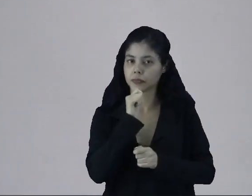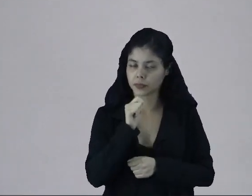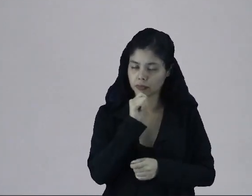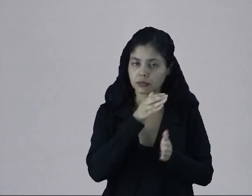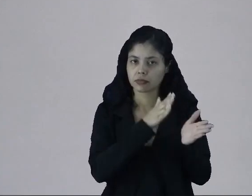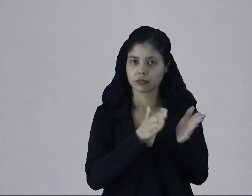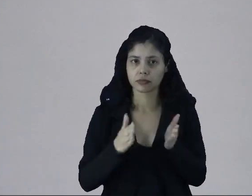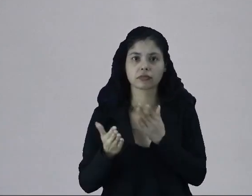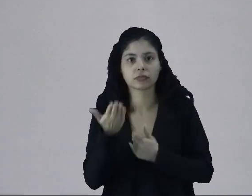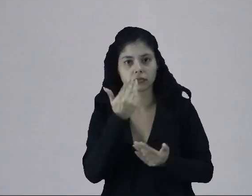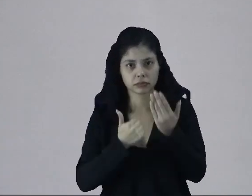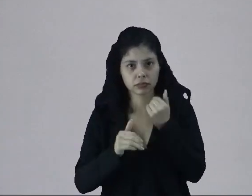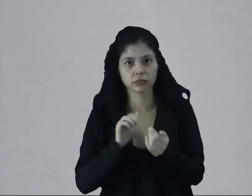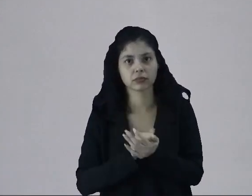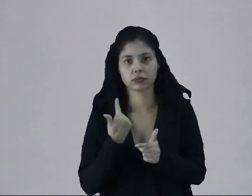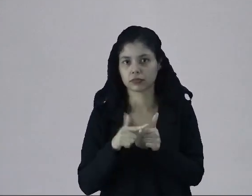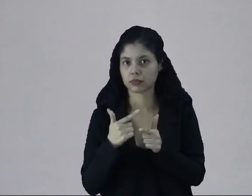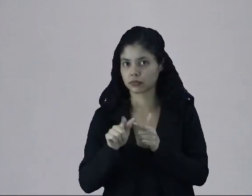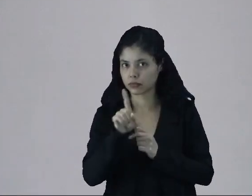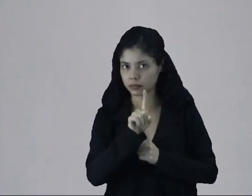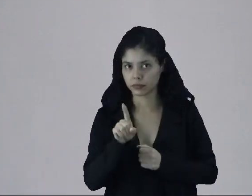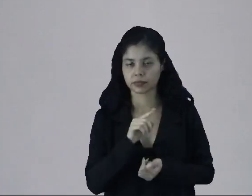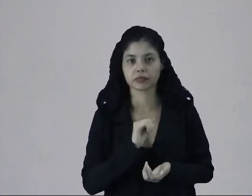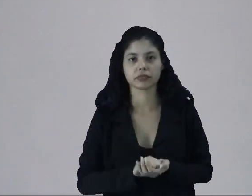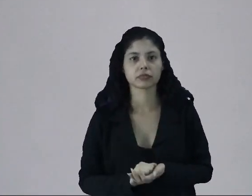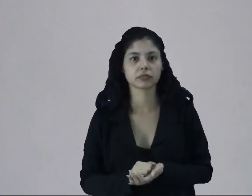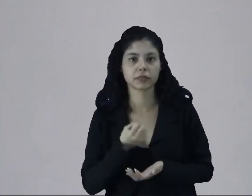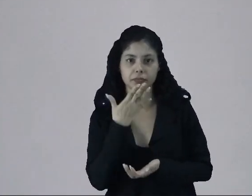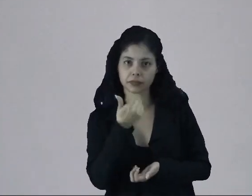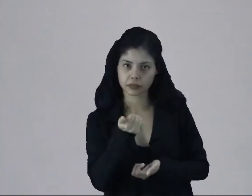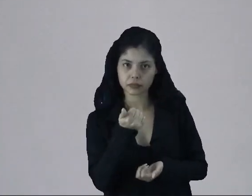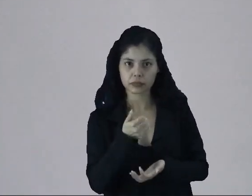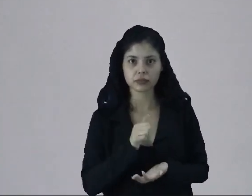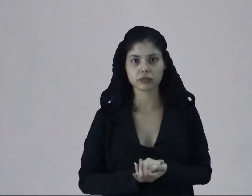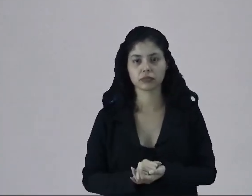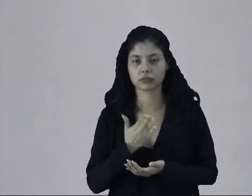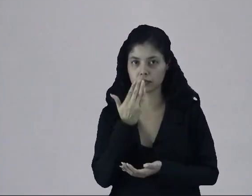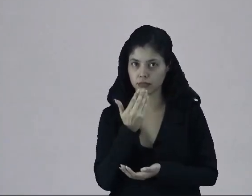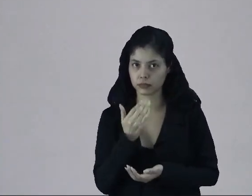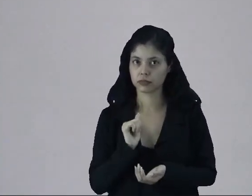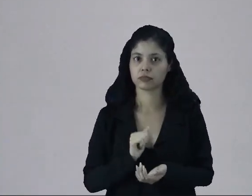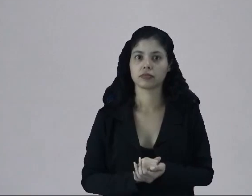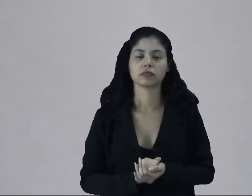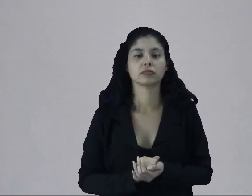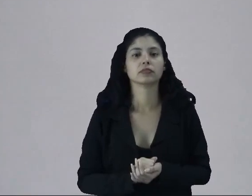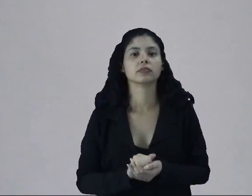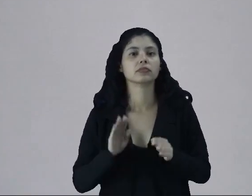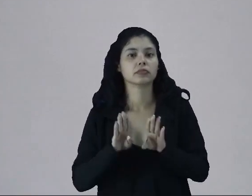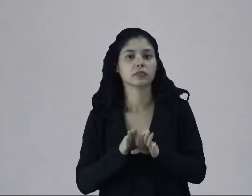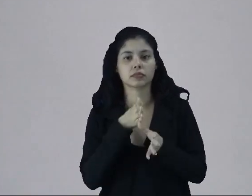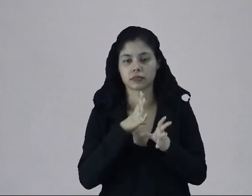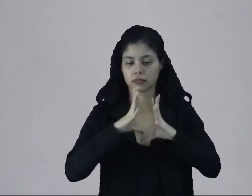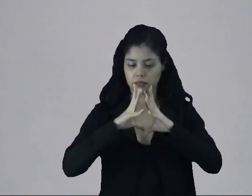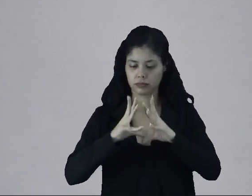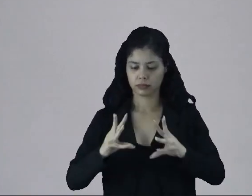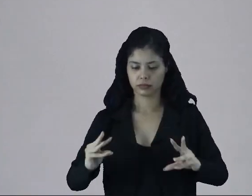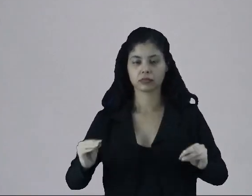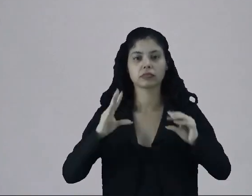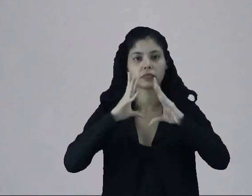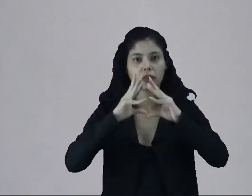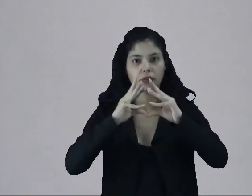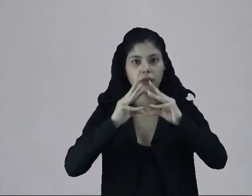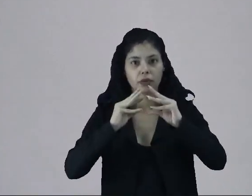da alimentação, ele não é um problema, tudo bem? Então você se alimentou, comeu um carboidrato, ele foi decomposto